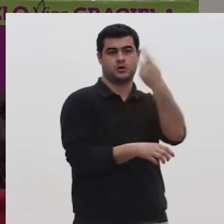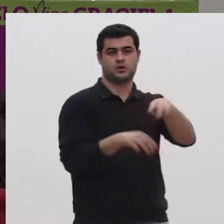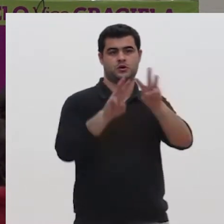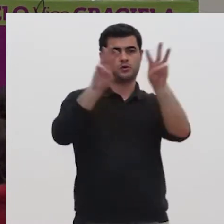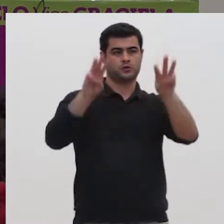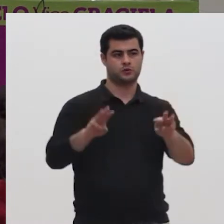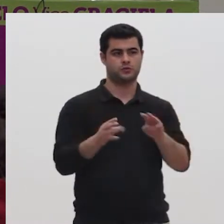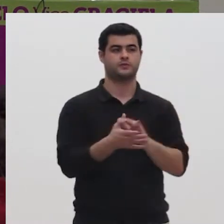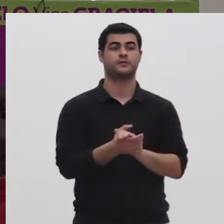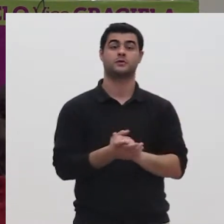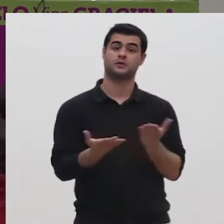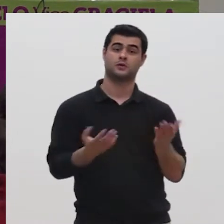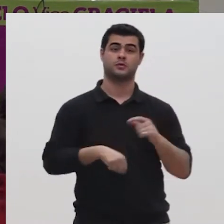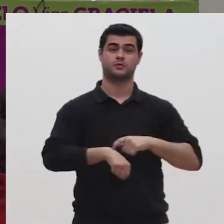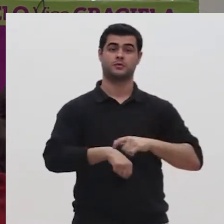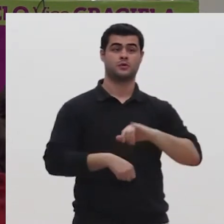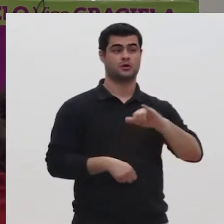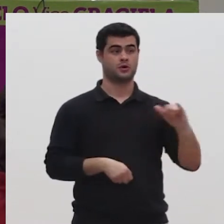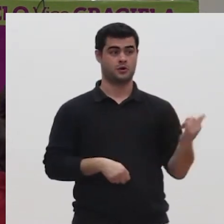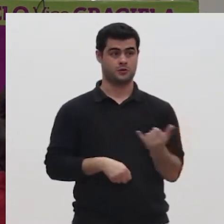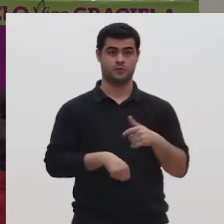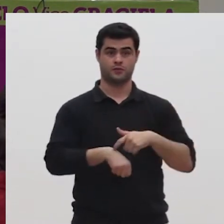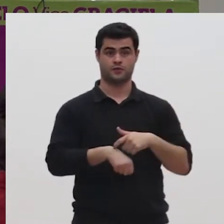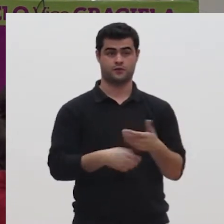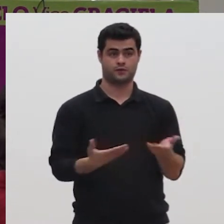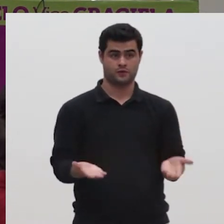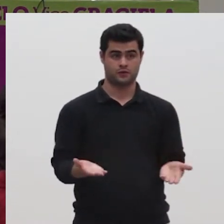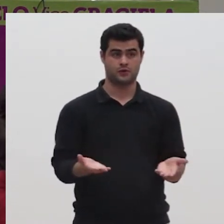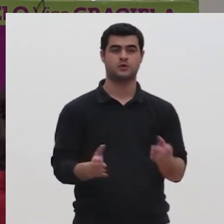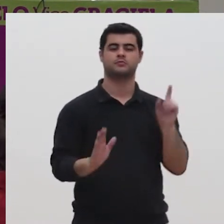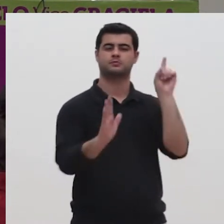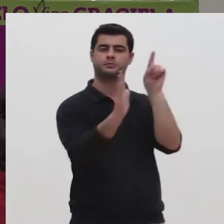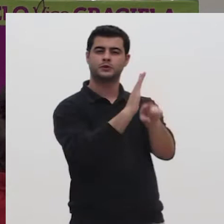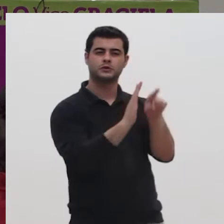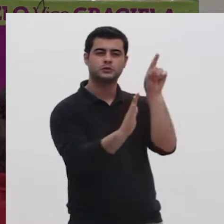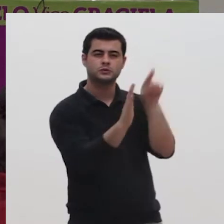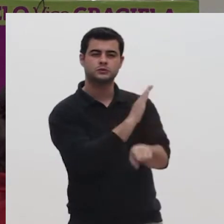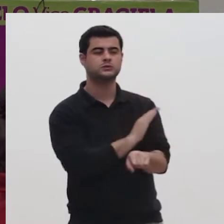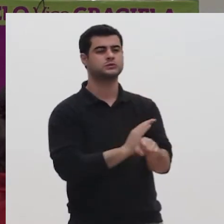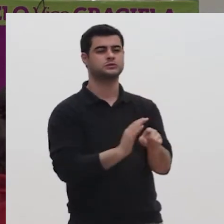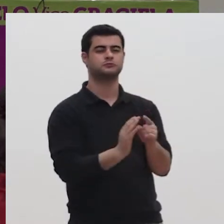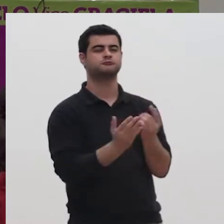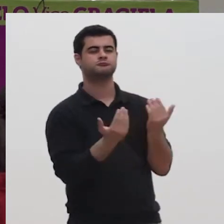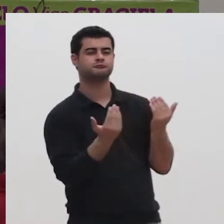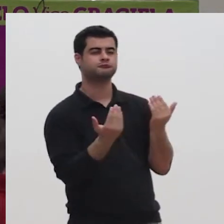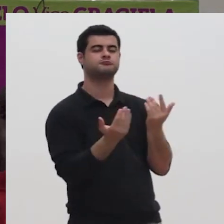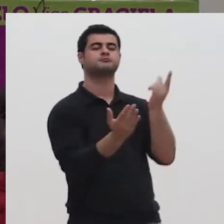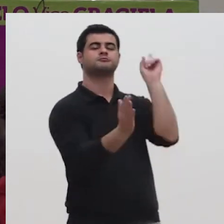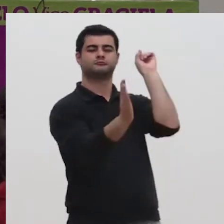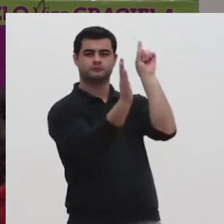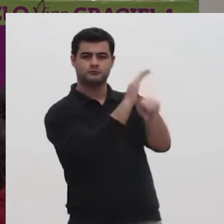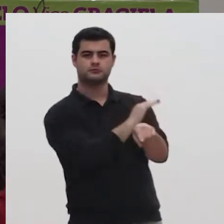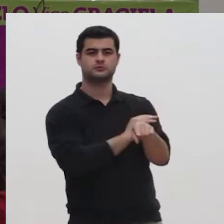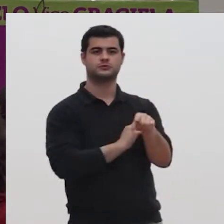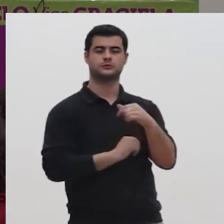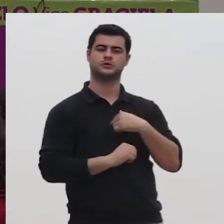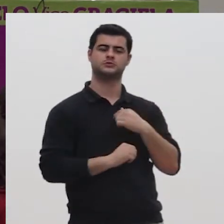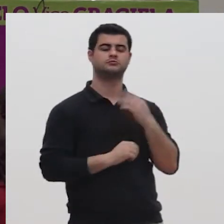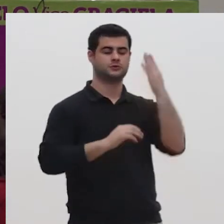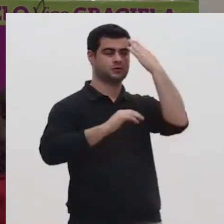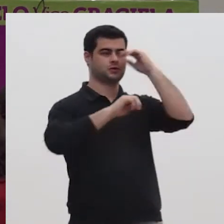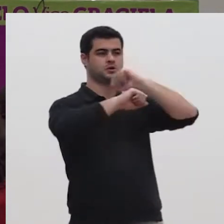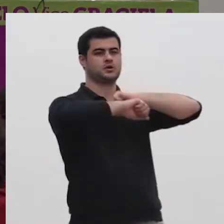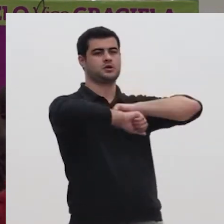universidade. Então, aproveitem esse espaço, perguntem, questionem, indaguem e tirem as suas próprias conclusões, né?